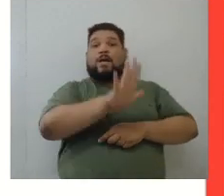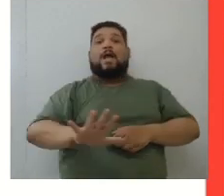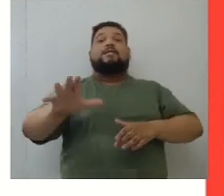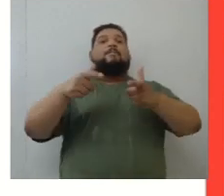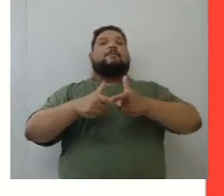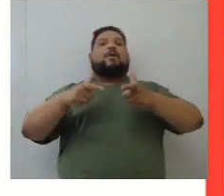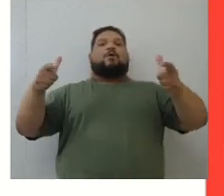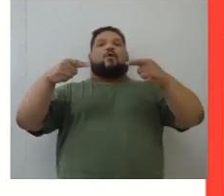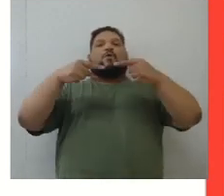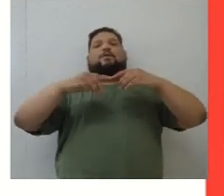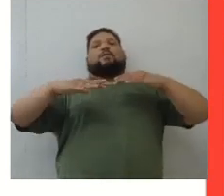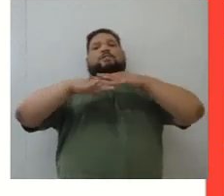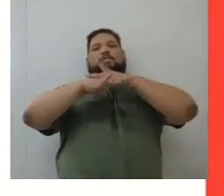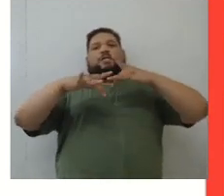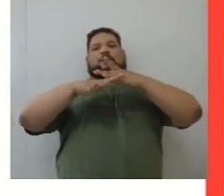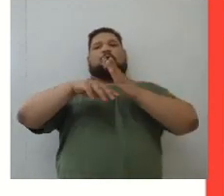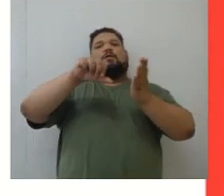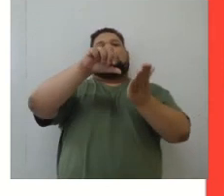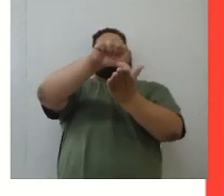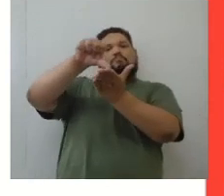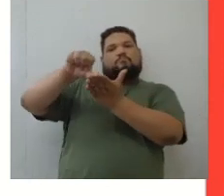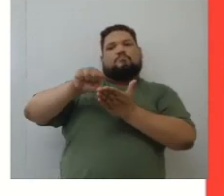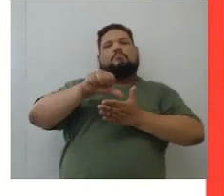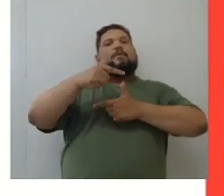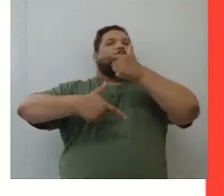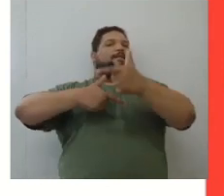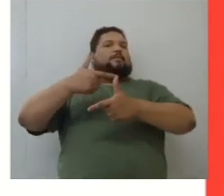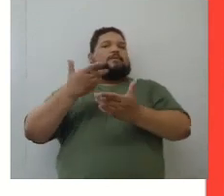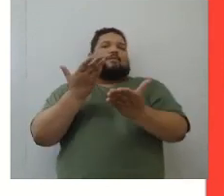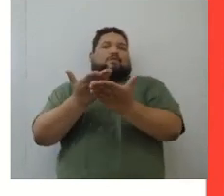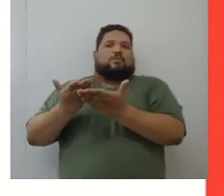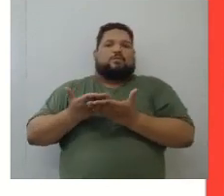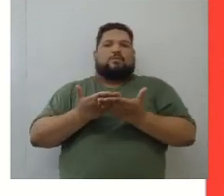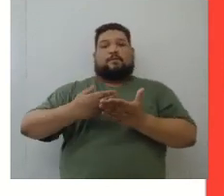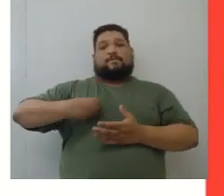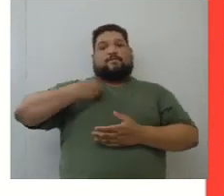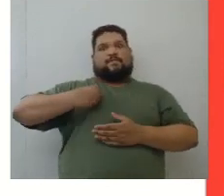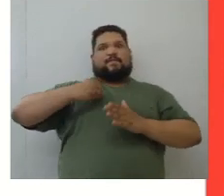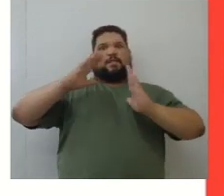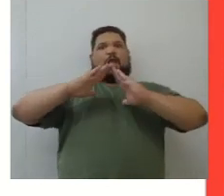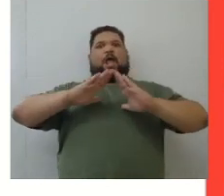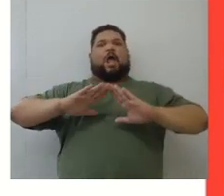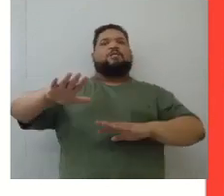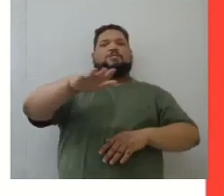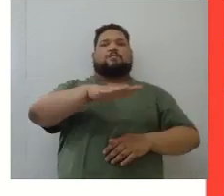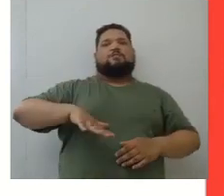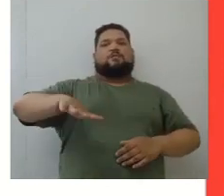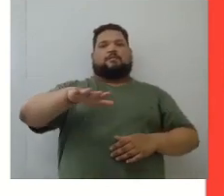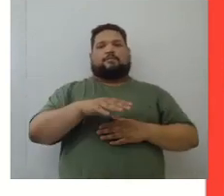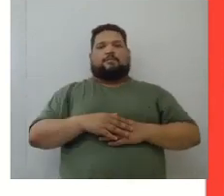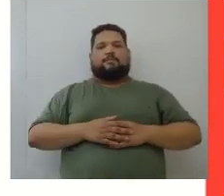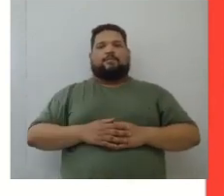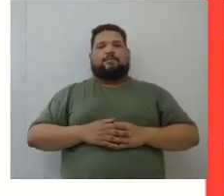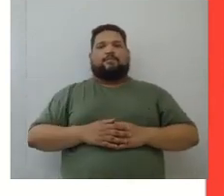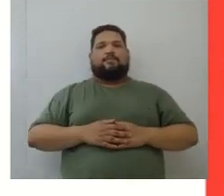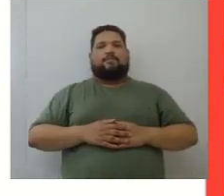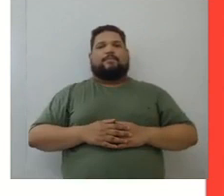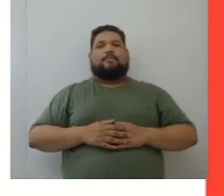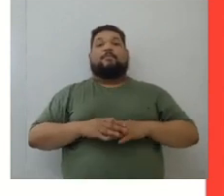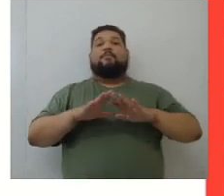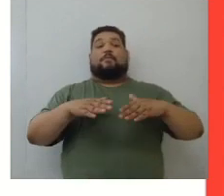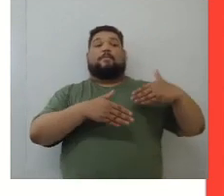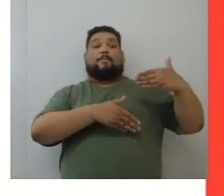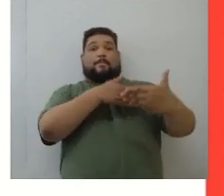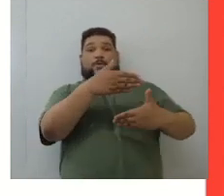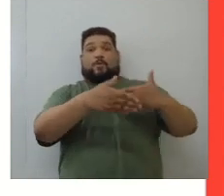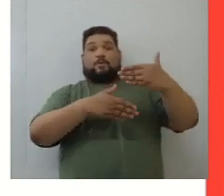as cidades do Brasil. Isso vai trazer uma série de problemas que a gente vai falar já já sobre eles, tá? Então, o processo de urbanização em